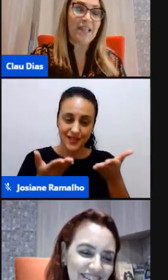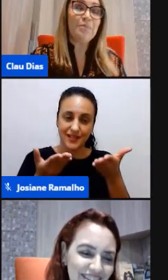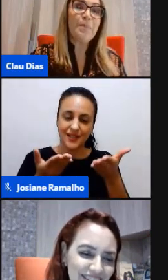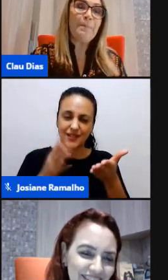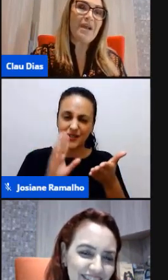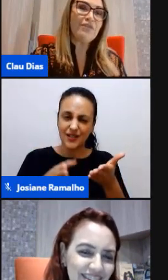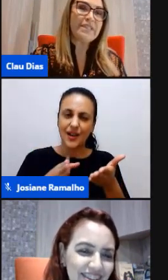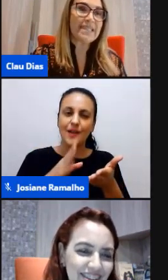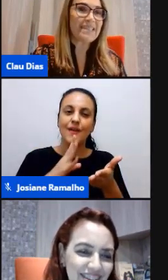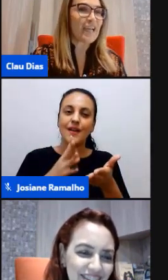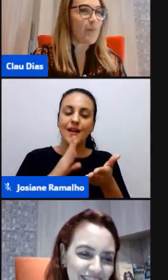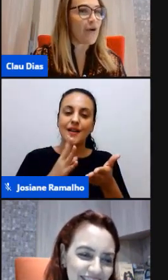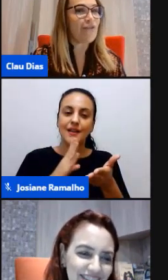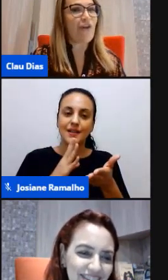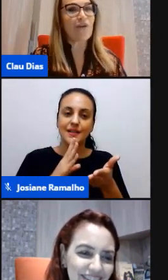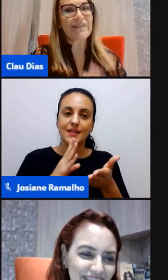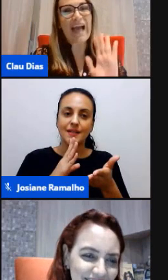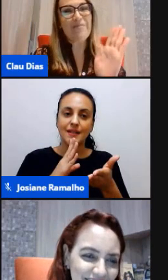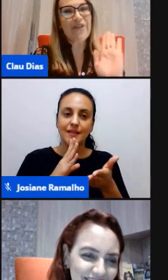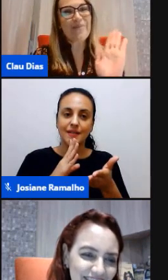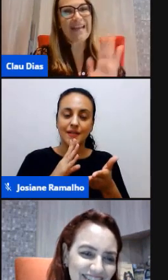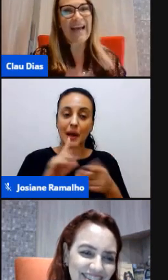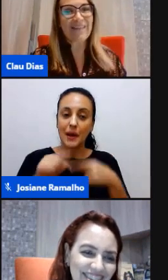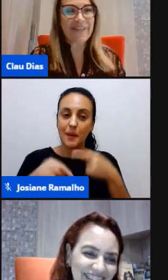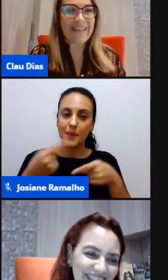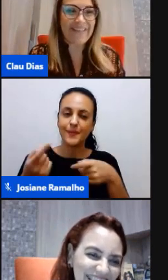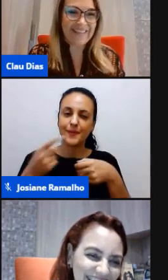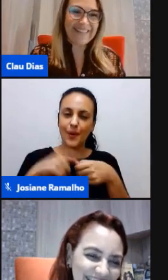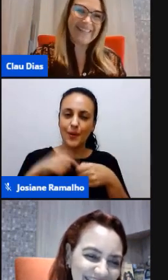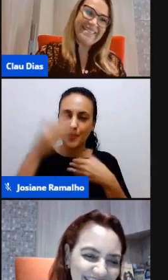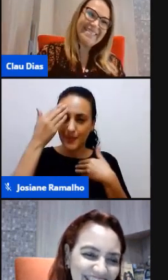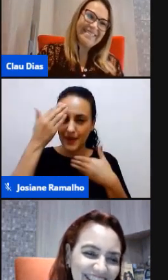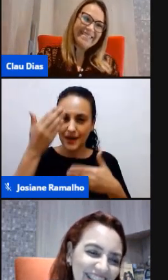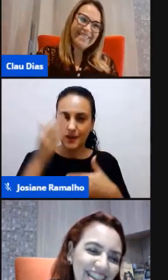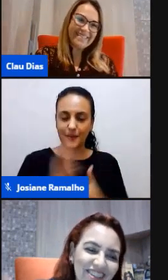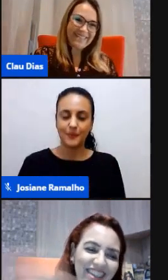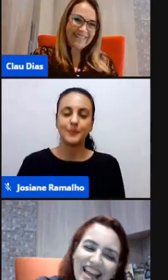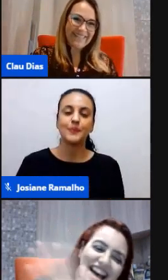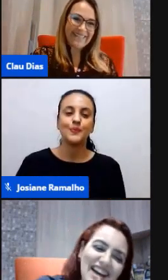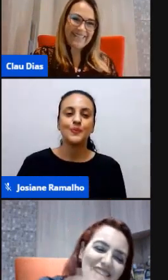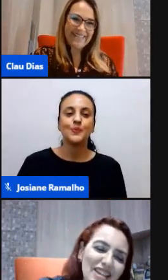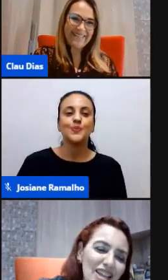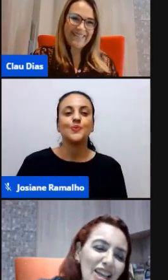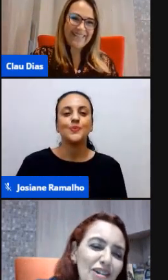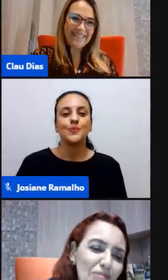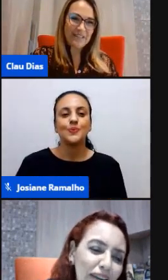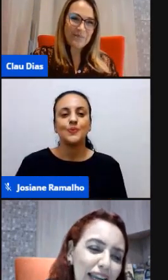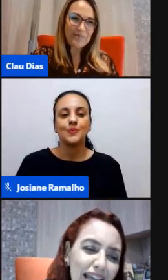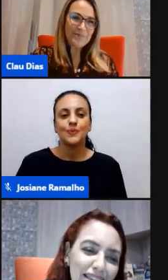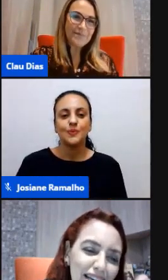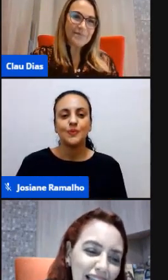colaboração dela para vocês. Daqui a pouco eu volto, tá? Muito obrigada por enquanto.